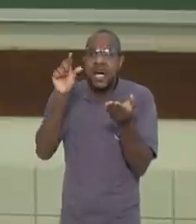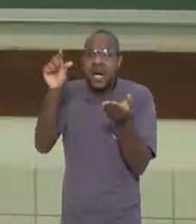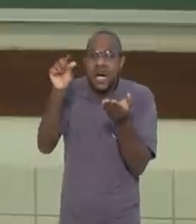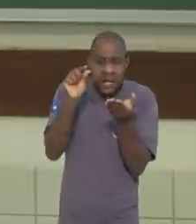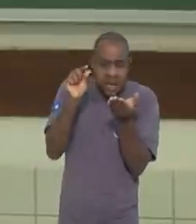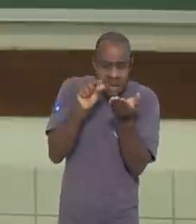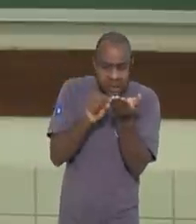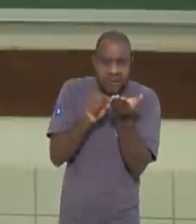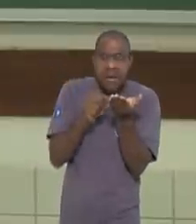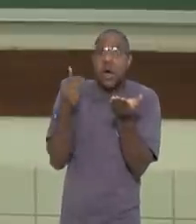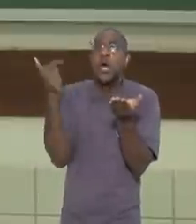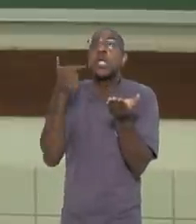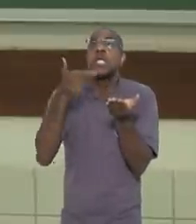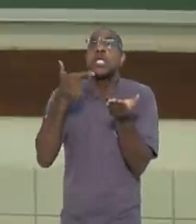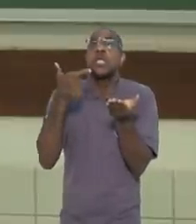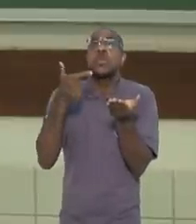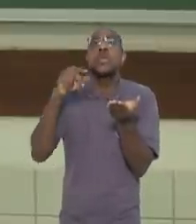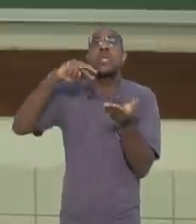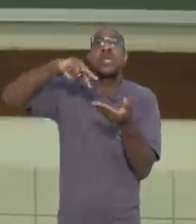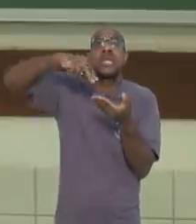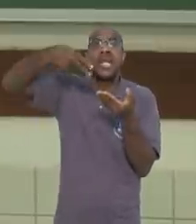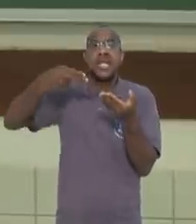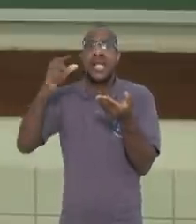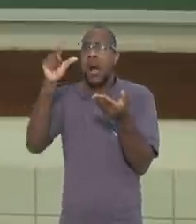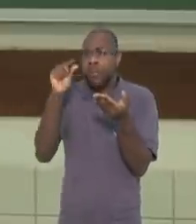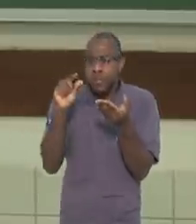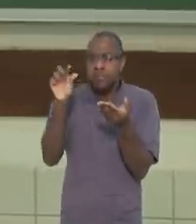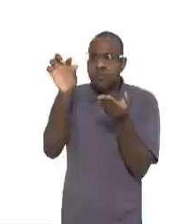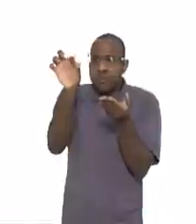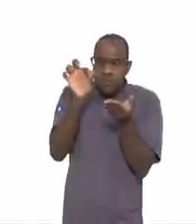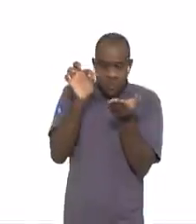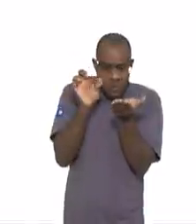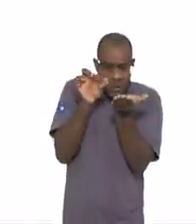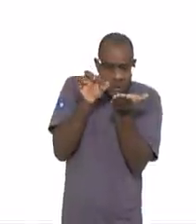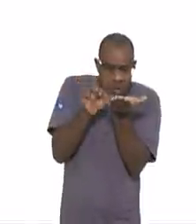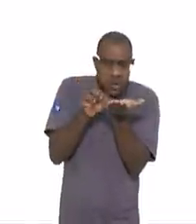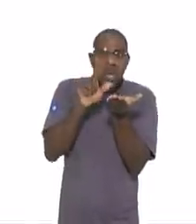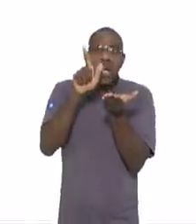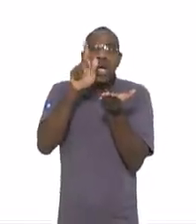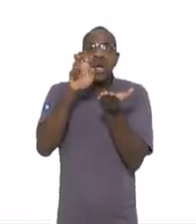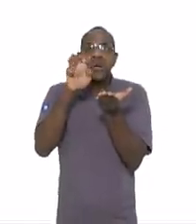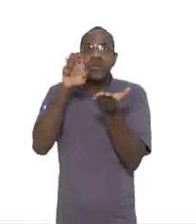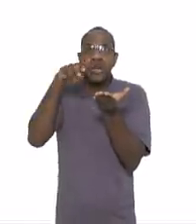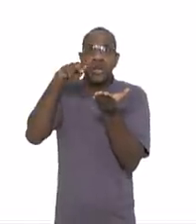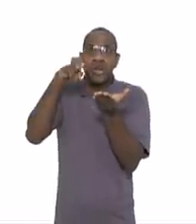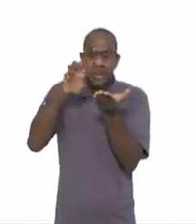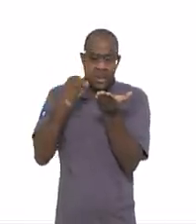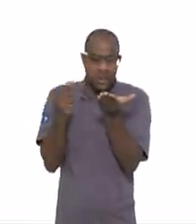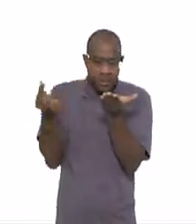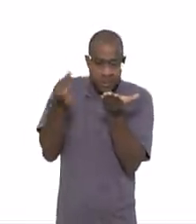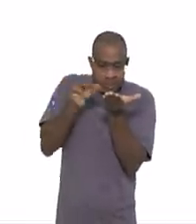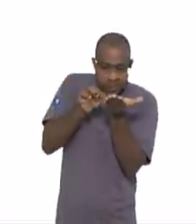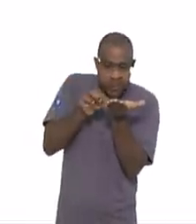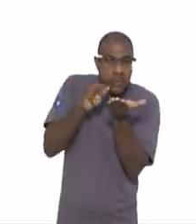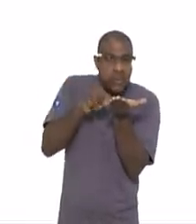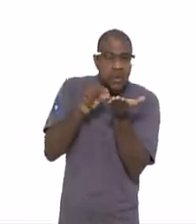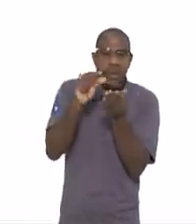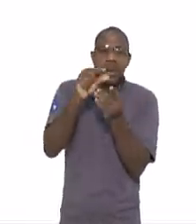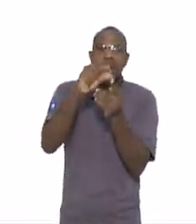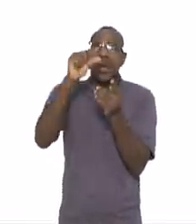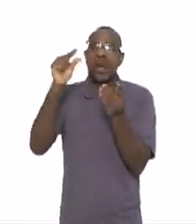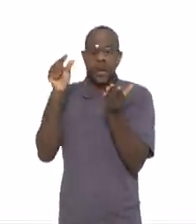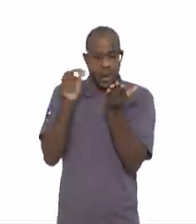DNA secundário, menorzinho. Então ele vai lá e coloca esse gene do vírus no plasmídio da bactéria. Isso aqui é um